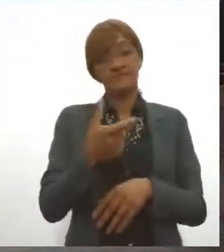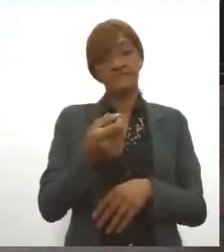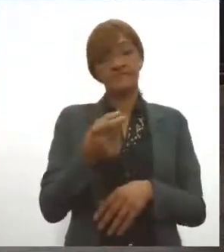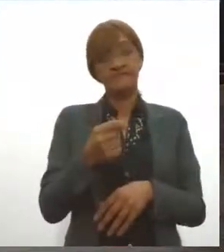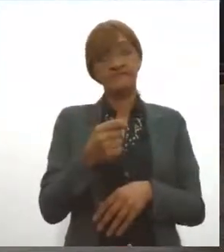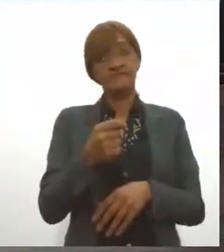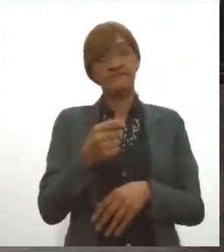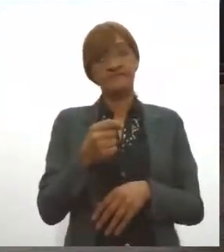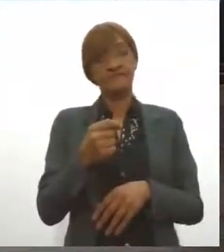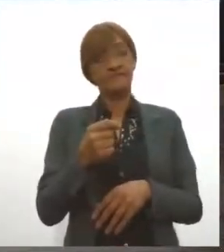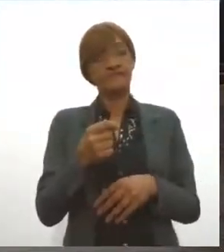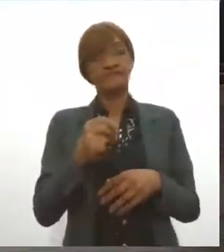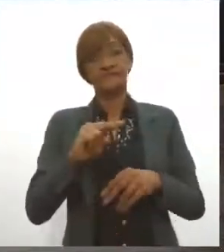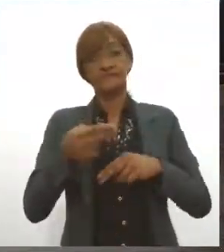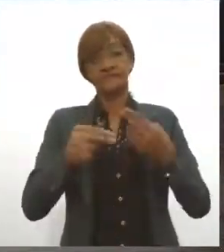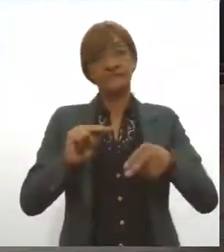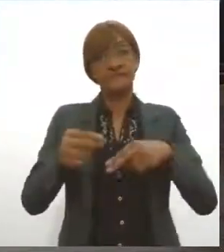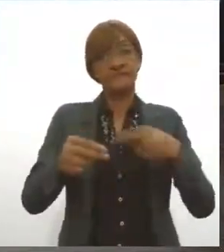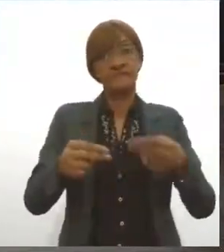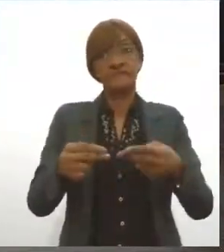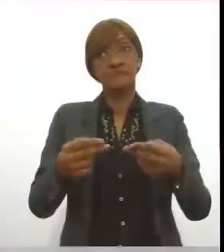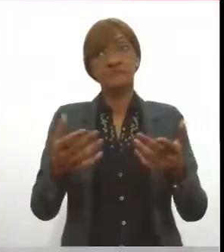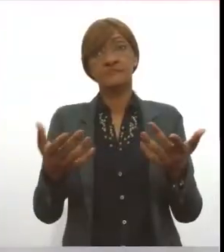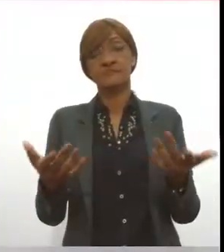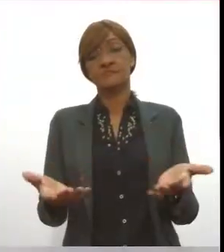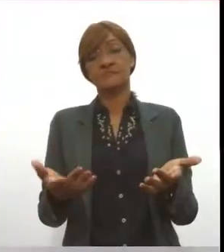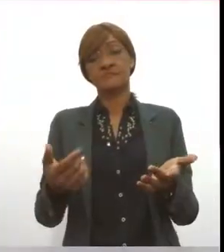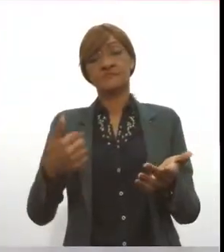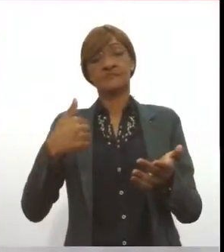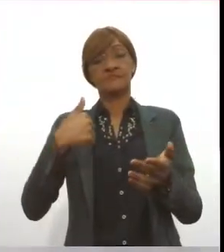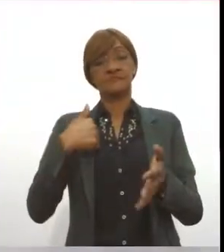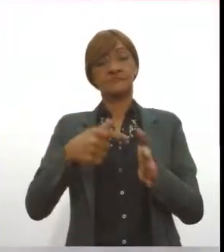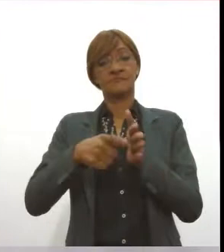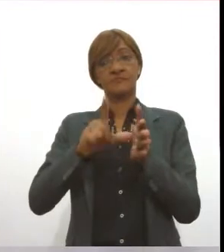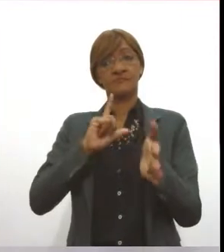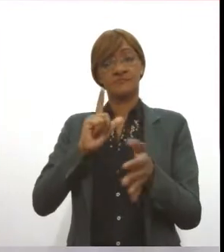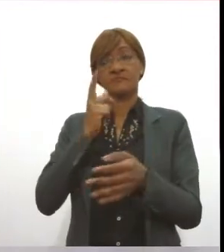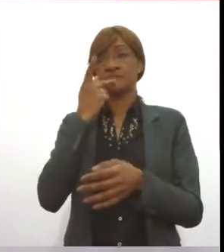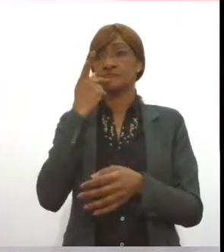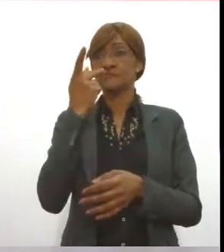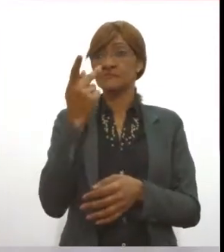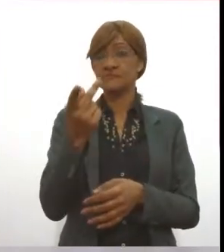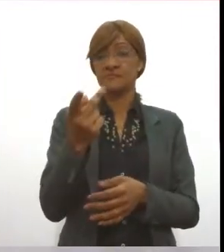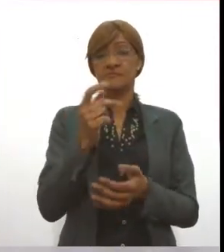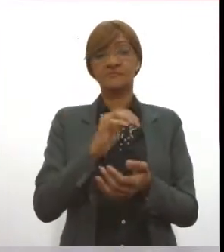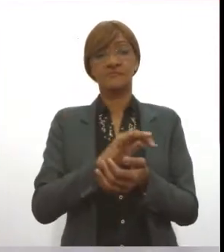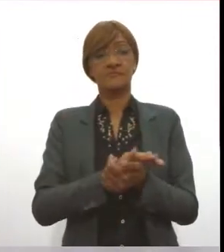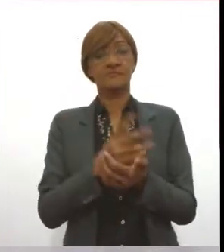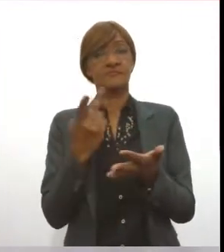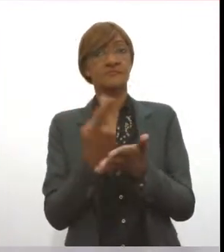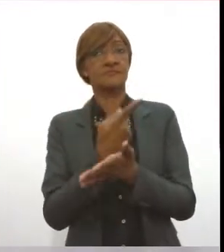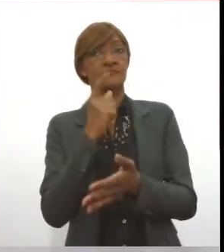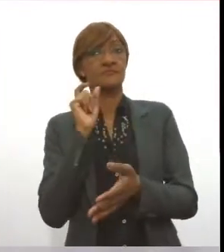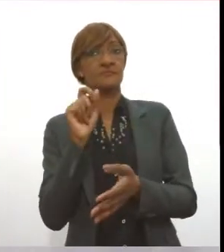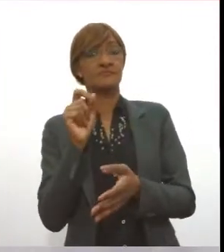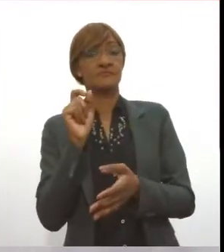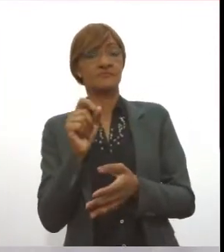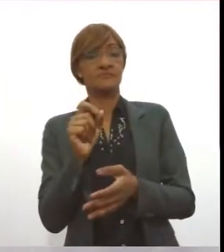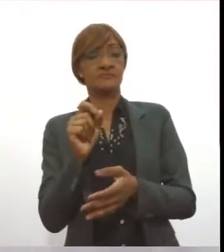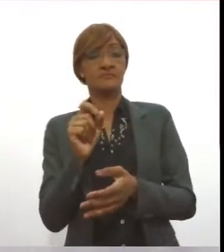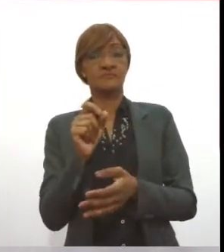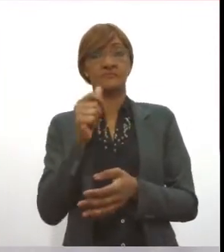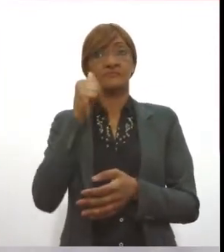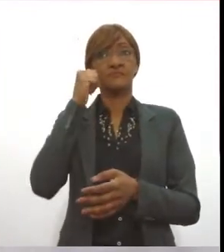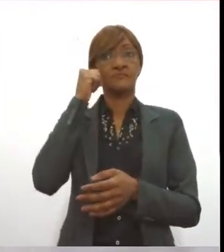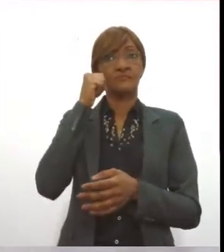Então, é o que eu falei. O que é que está acontecendo? As mulheres